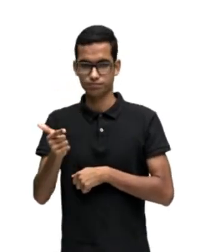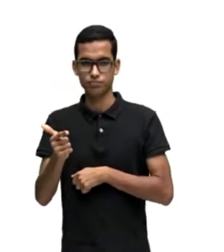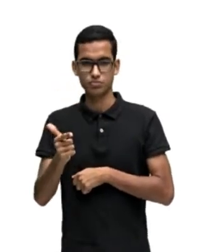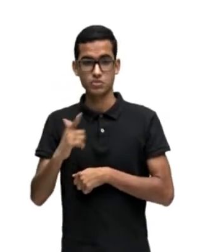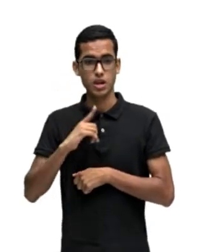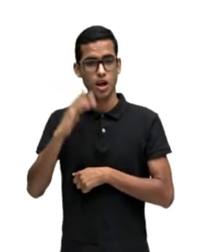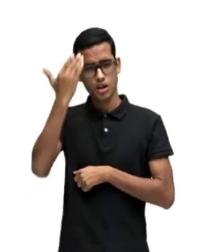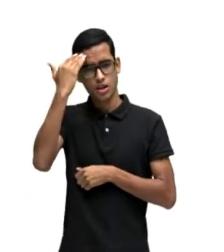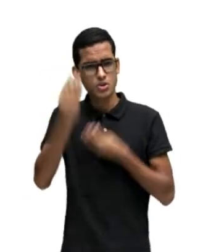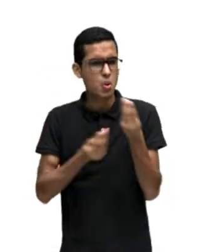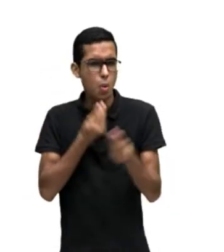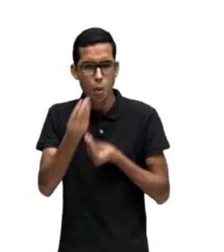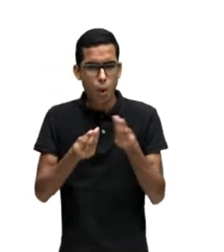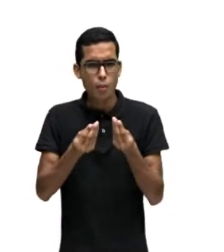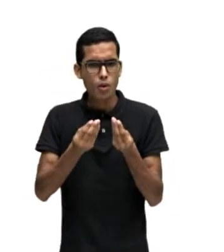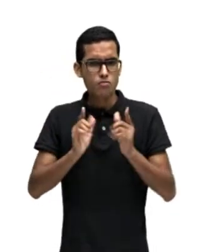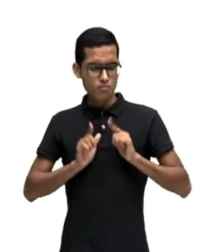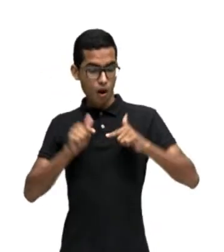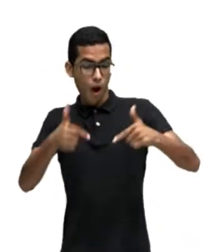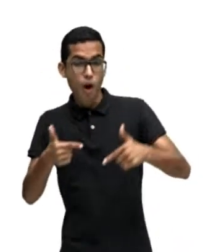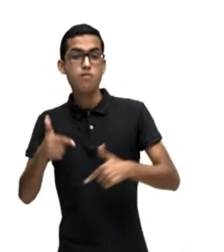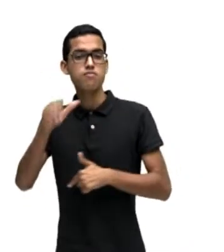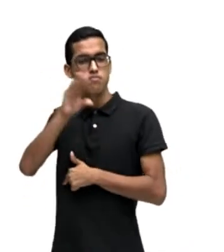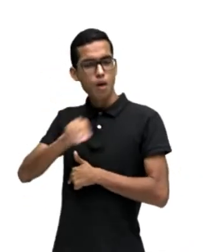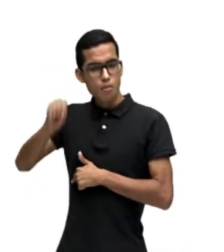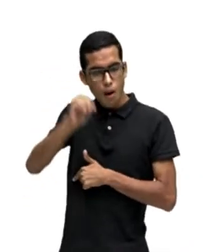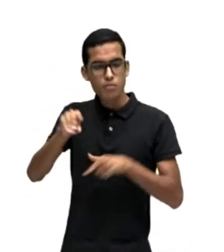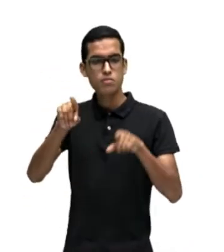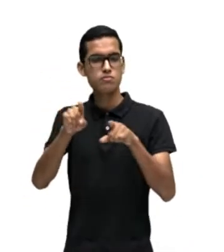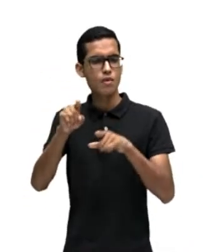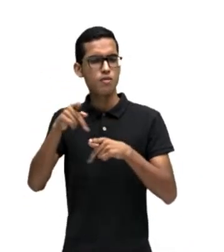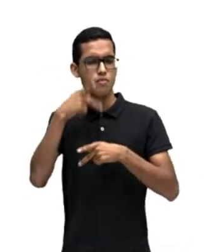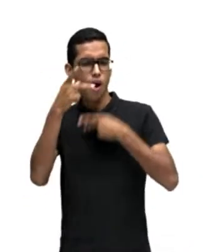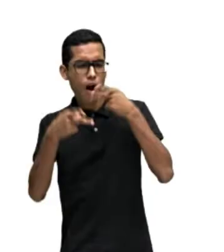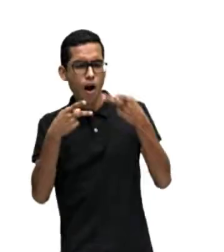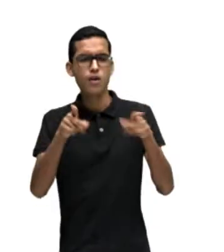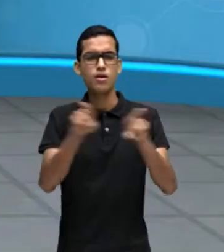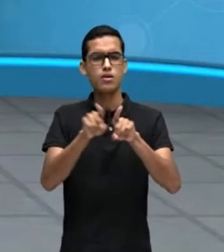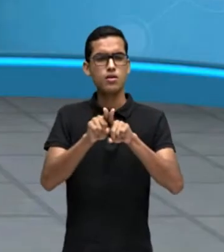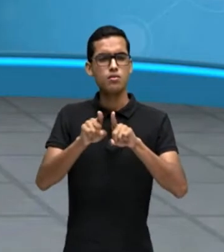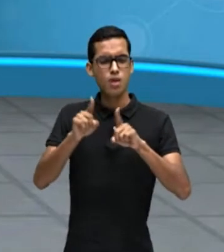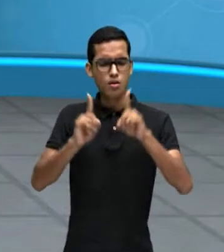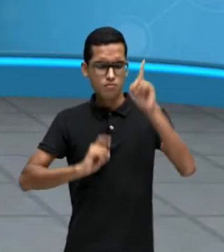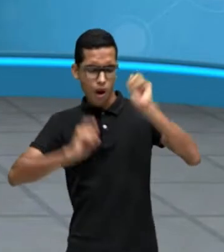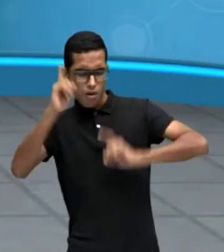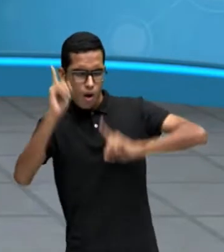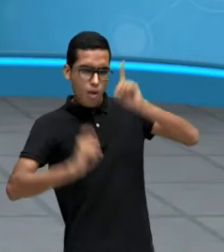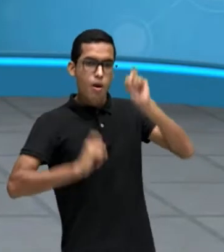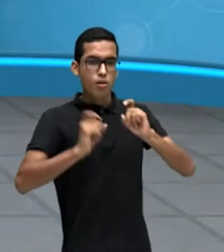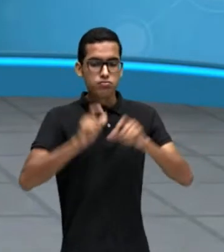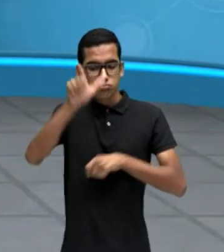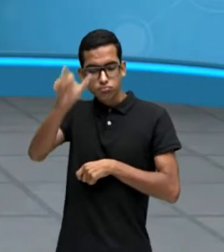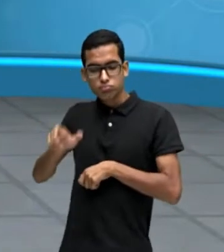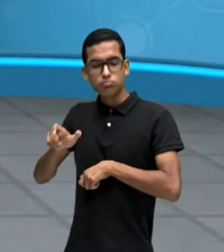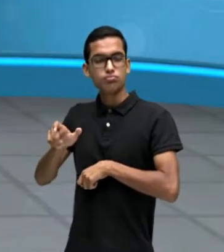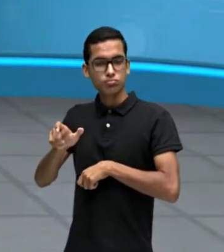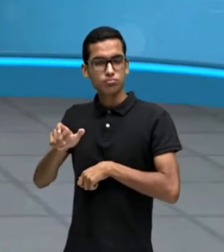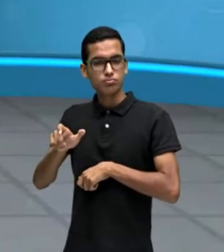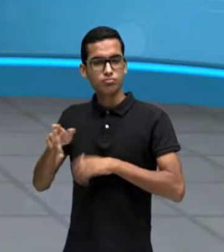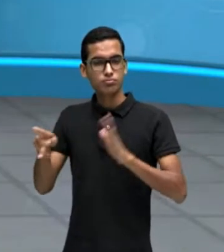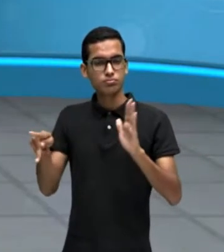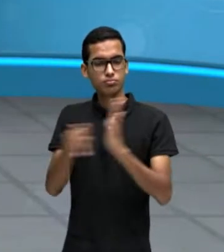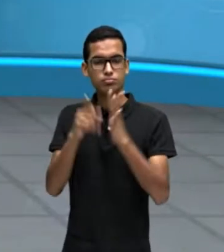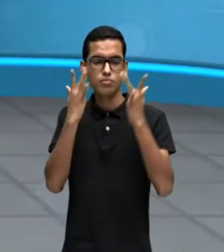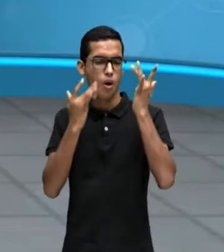ações, falas e gestos do personagem. Então, olha só, uma peça teatral, uma ação cênica, não tem um narrador.